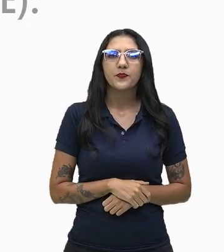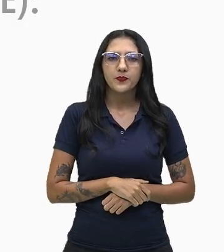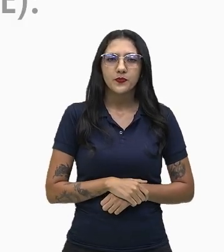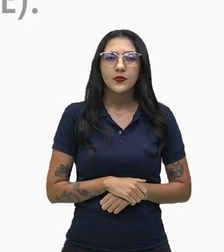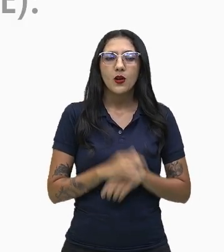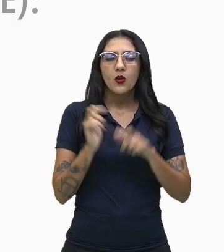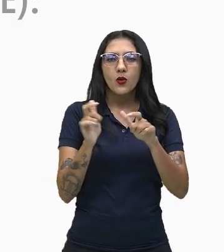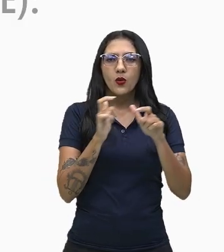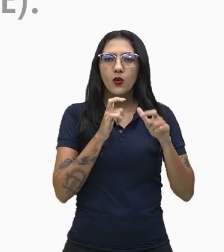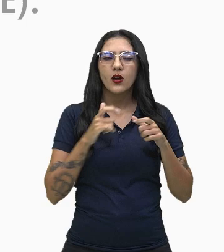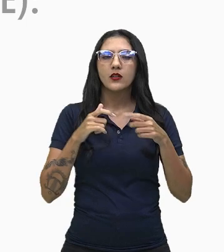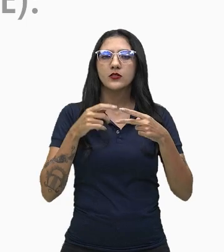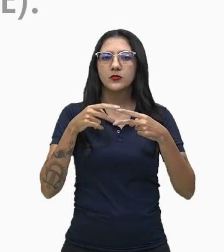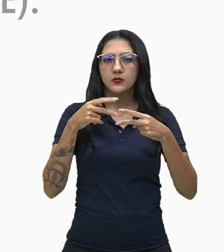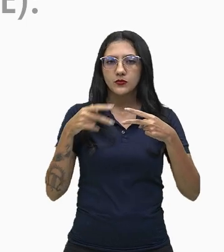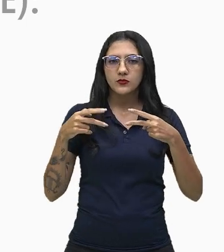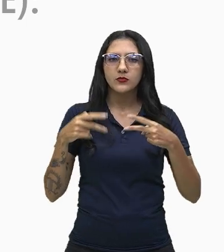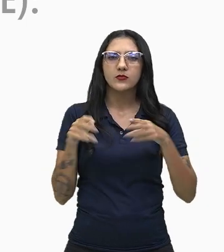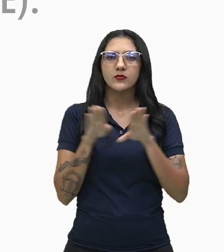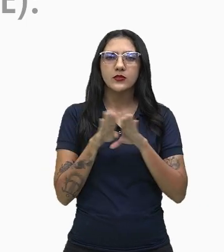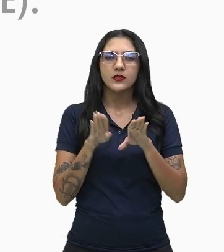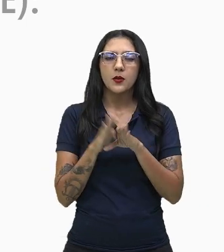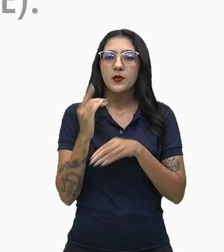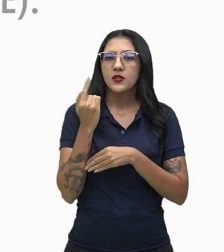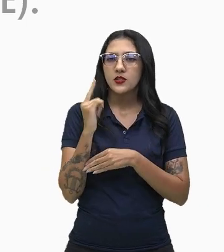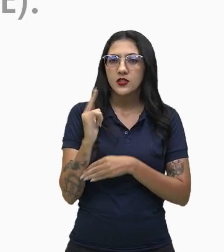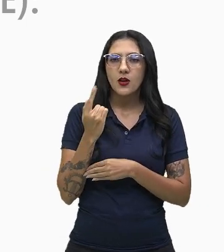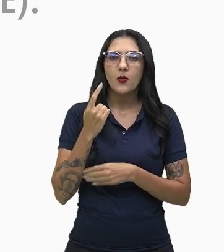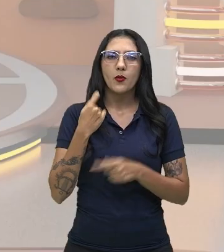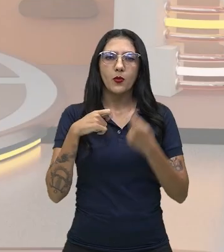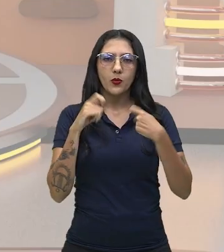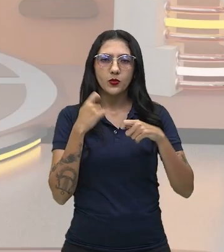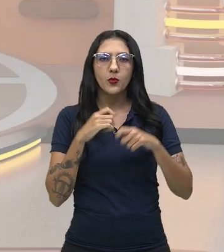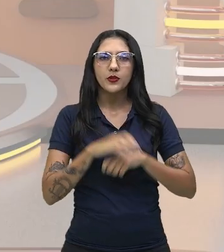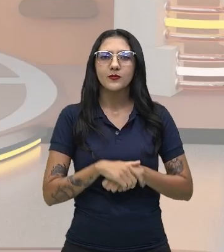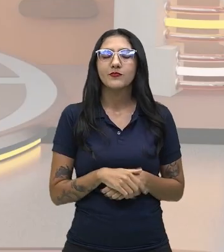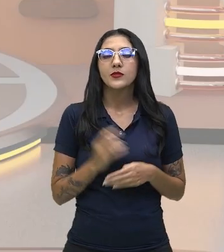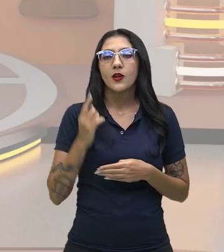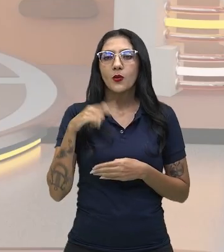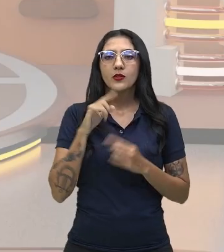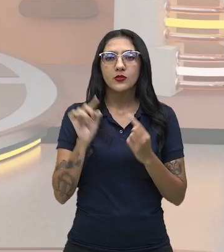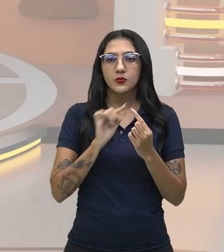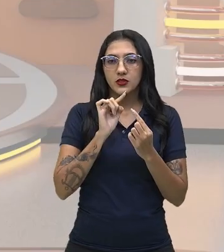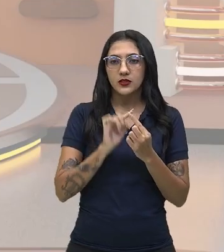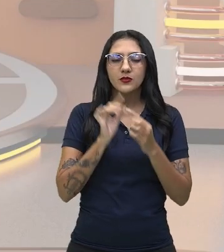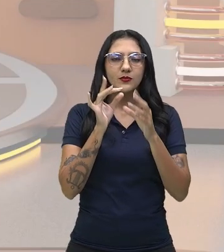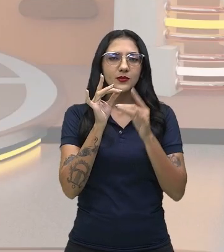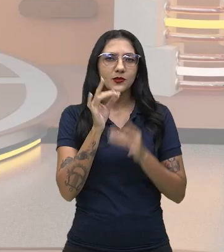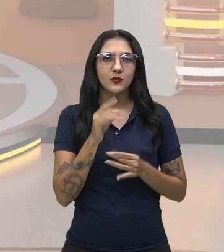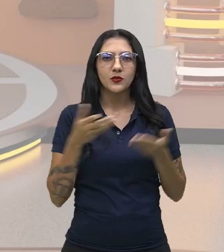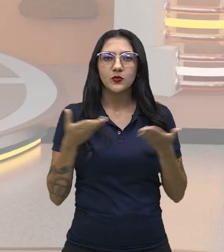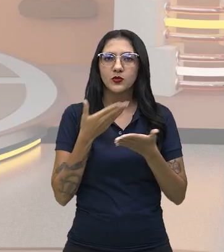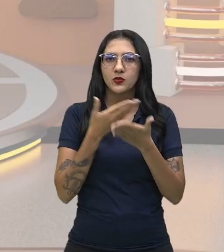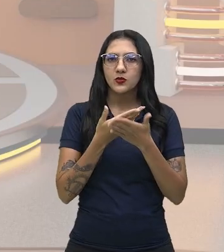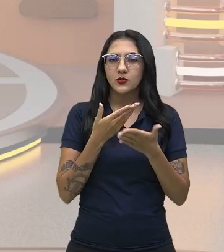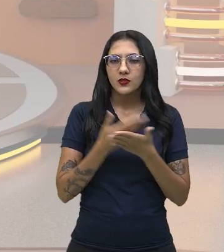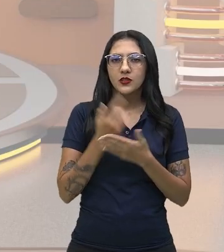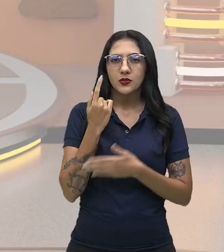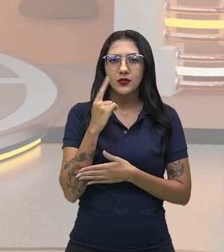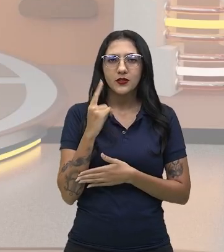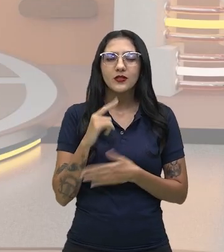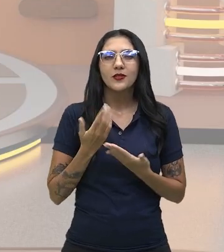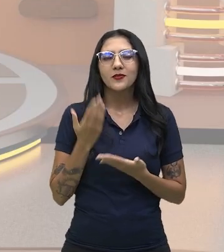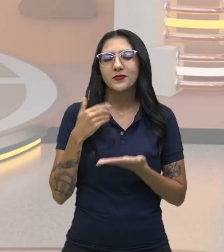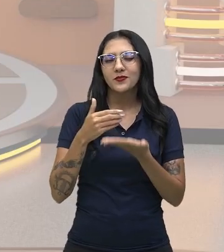regiões administrativas e as regiões geoeconômicas. Então esse é o nosso objeto e o detalhamento da nossa segunda aula de Geografia.